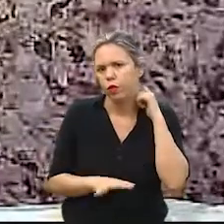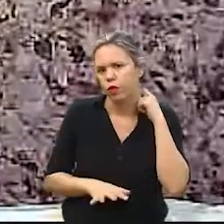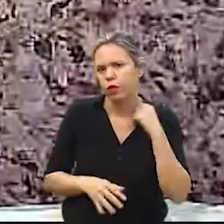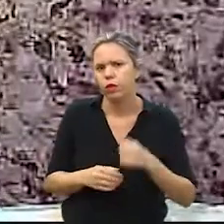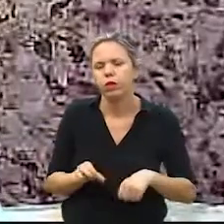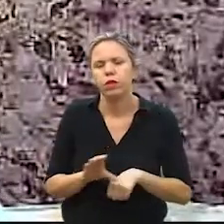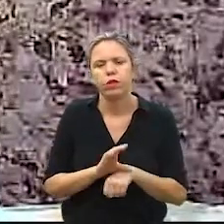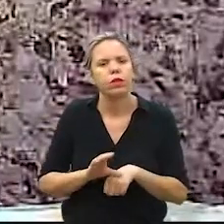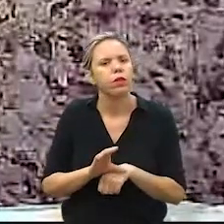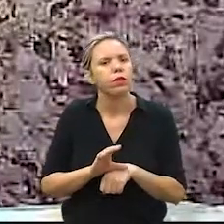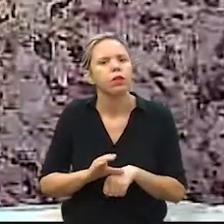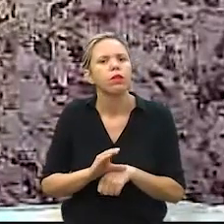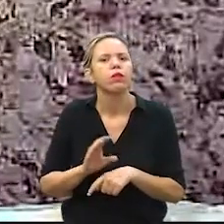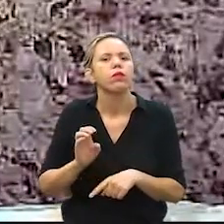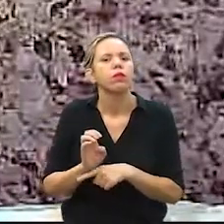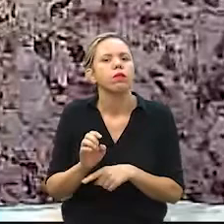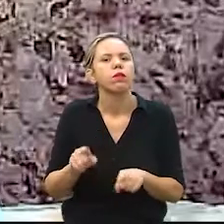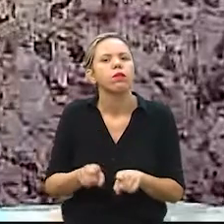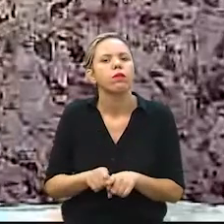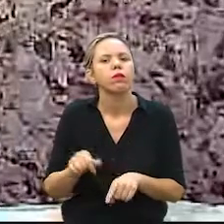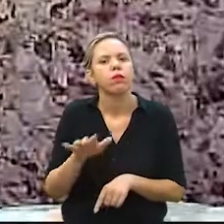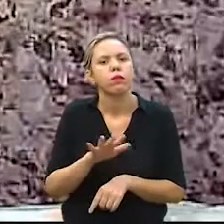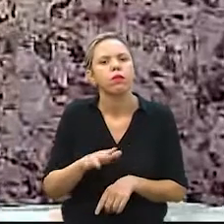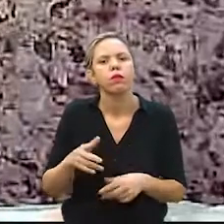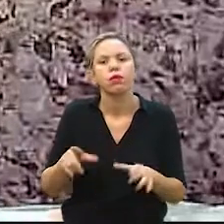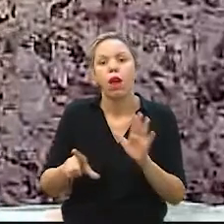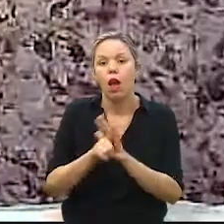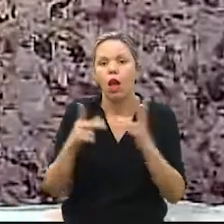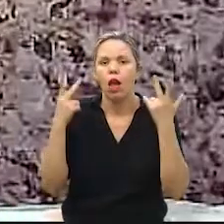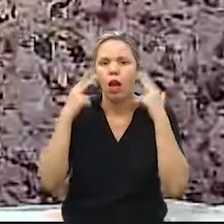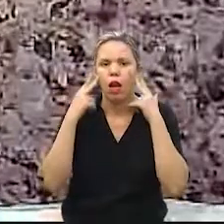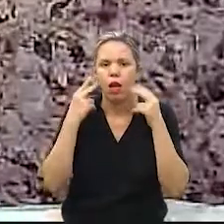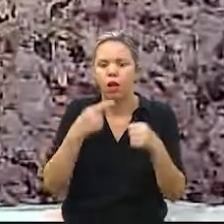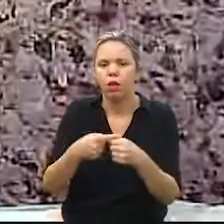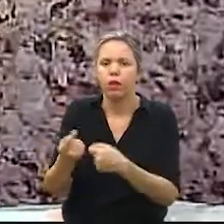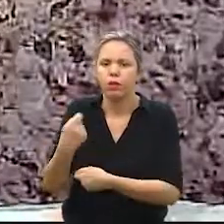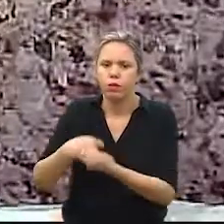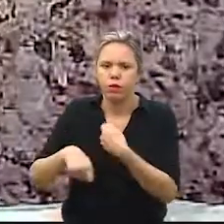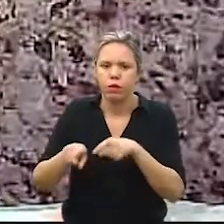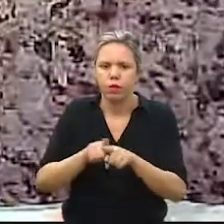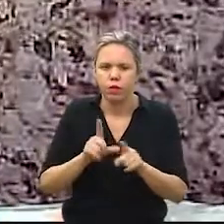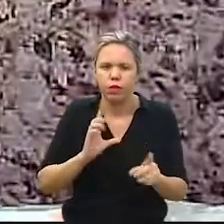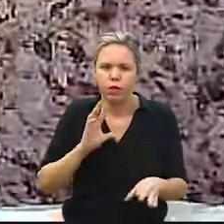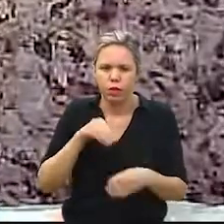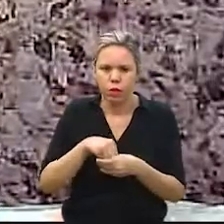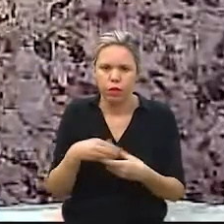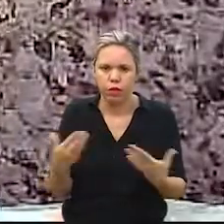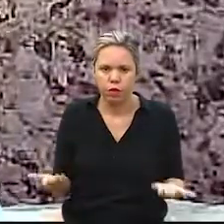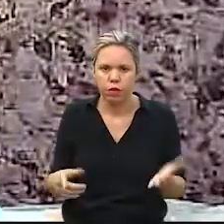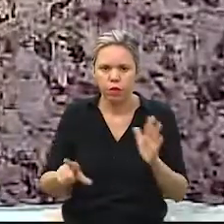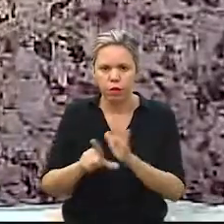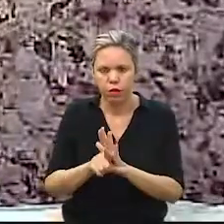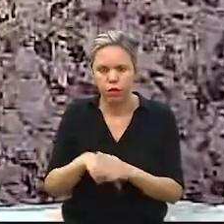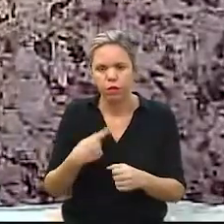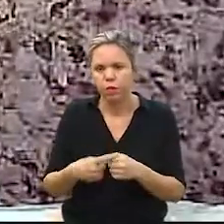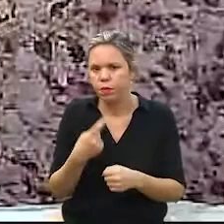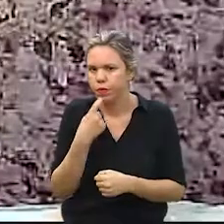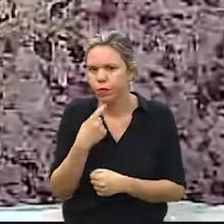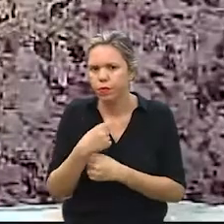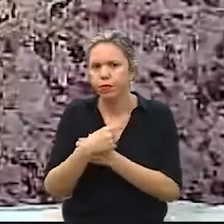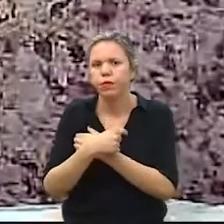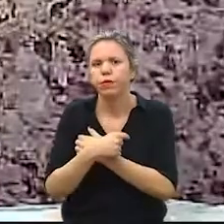prevista na Constituição Estadual e na Lei Orgânica de todos os municípios, ela tem que ter essa previsão, inclusive na Lei Orgânica de